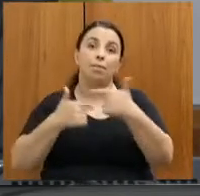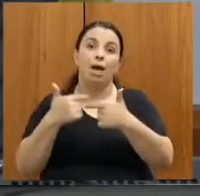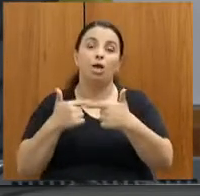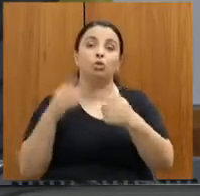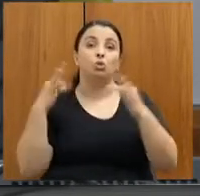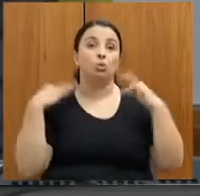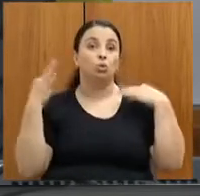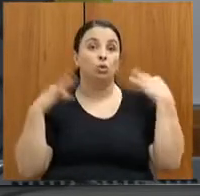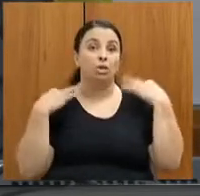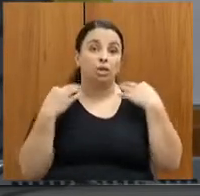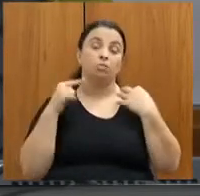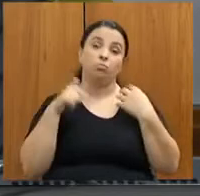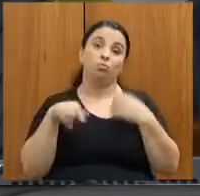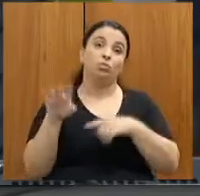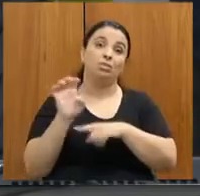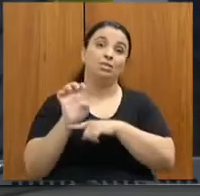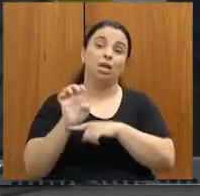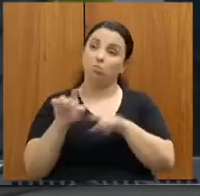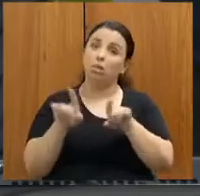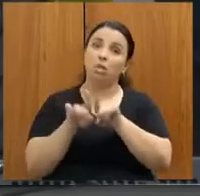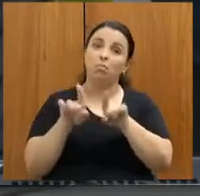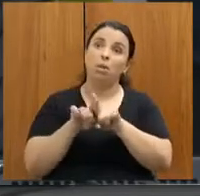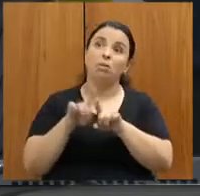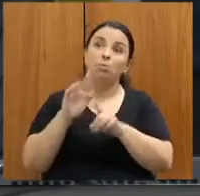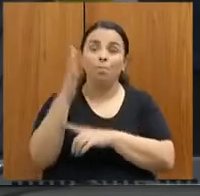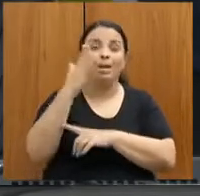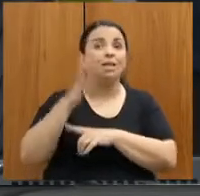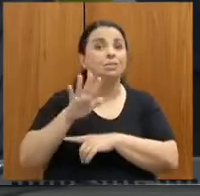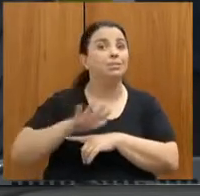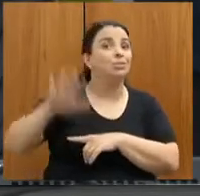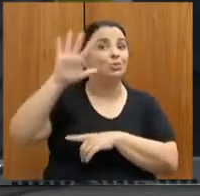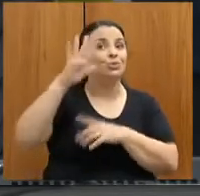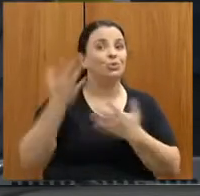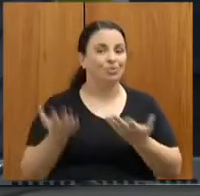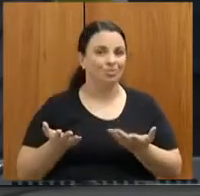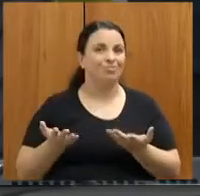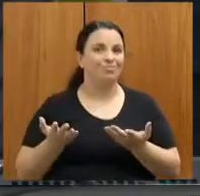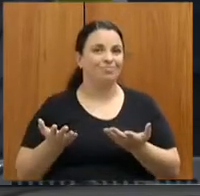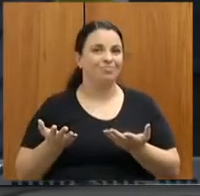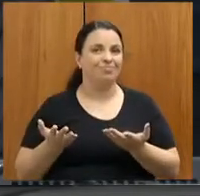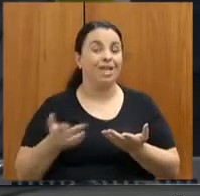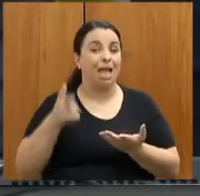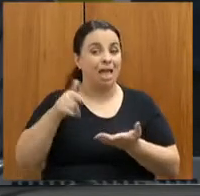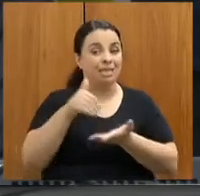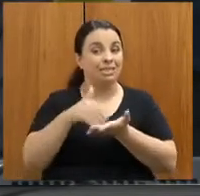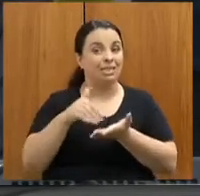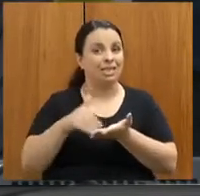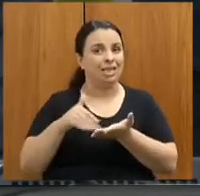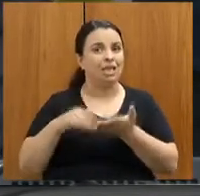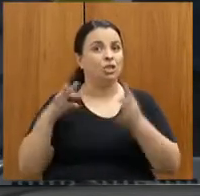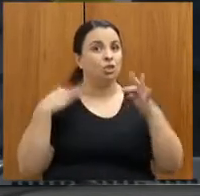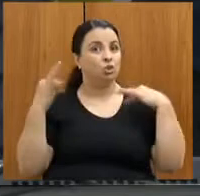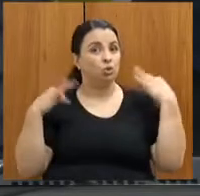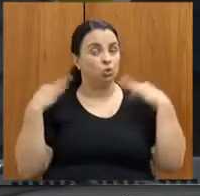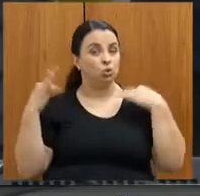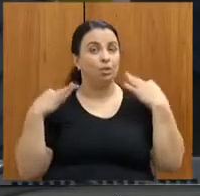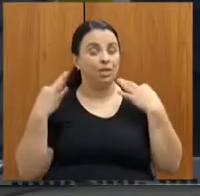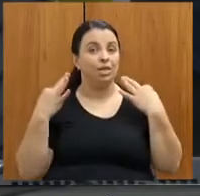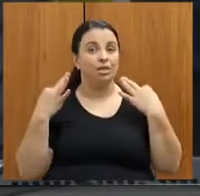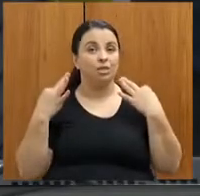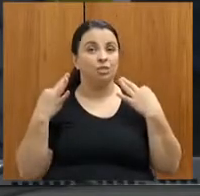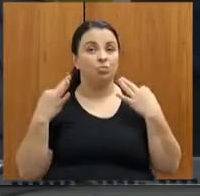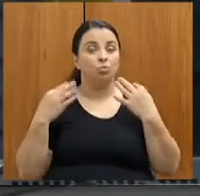estado e particularmente para o Brasil primeiro lugar a nossa Secretaria de turismo secretário que é combo